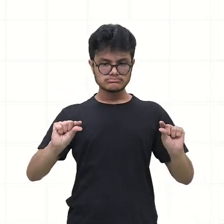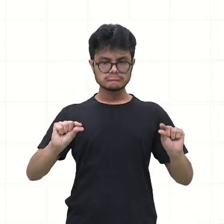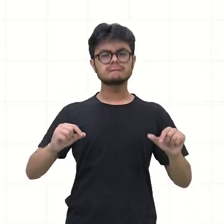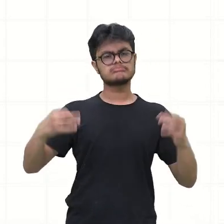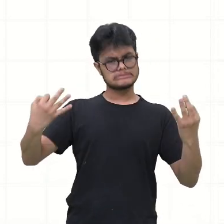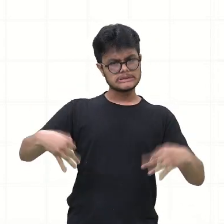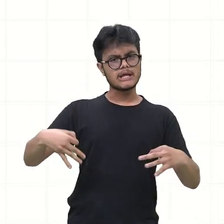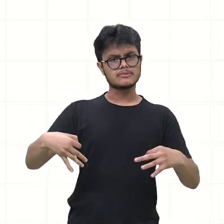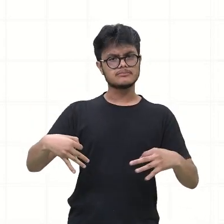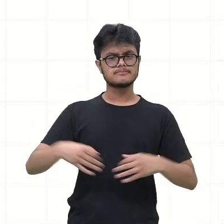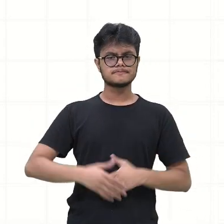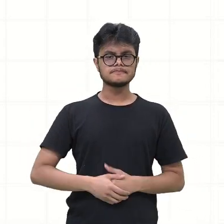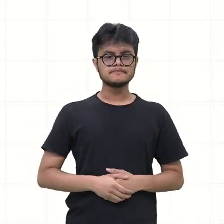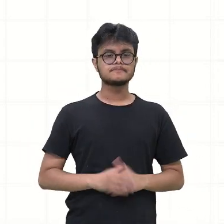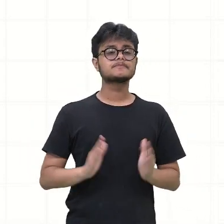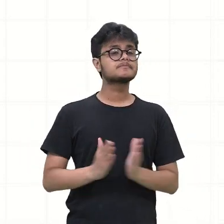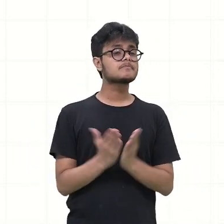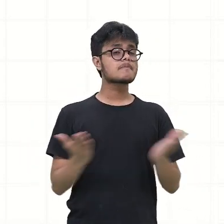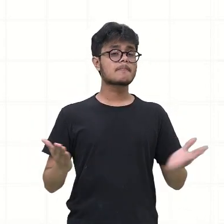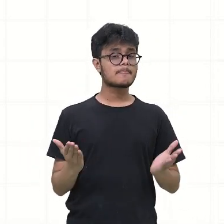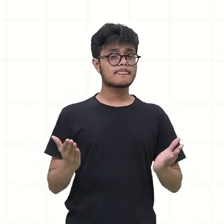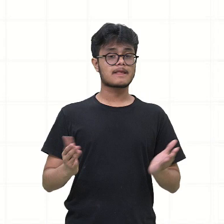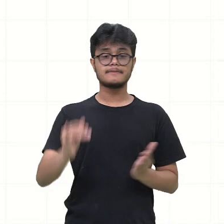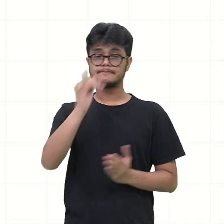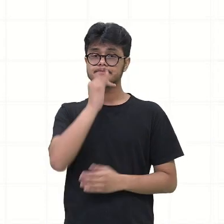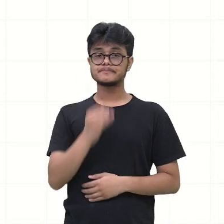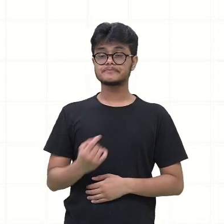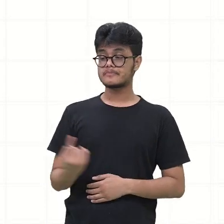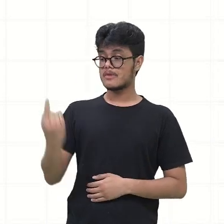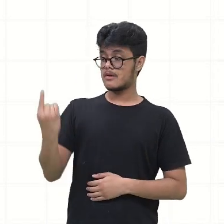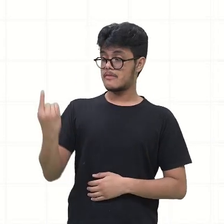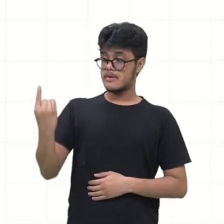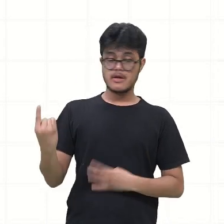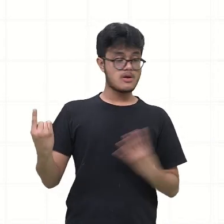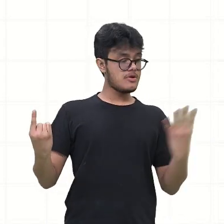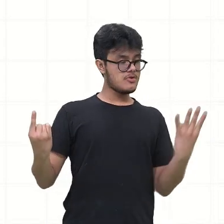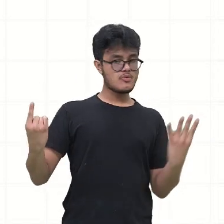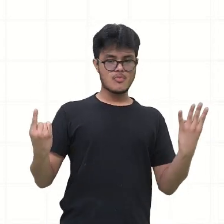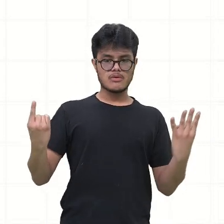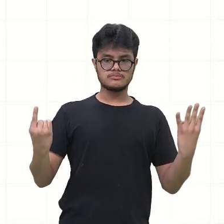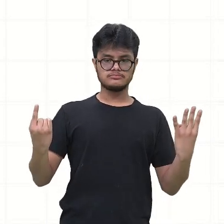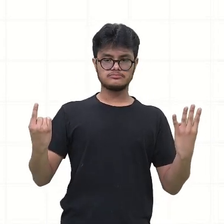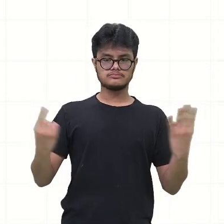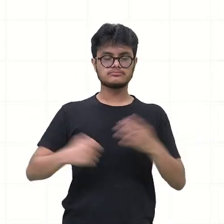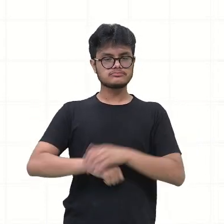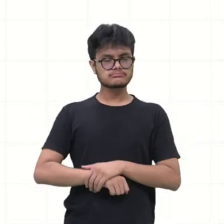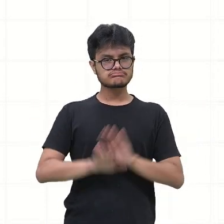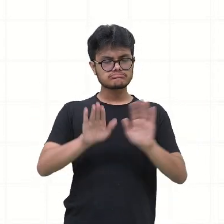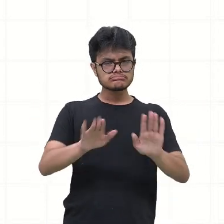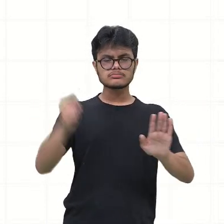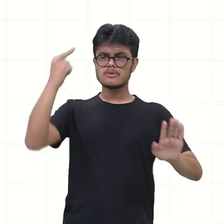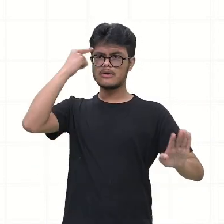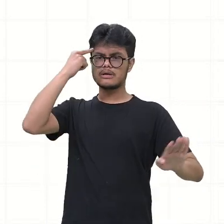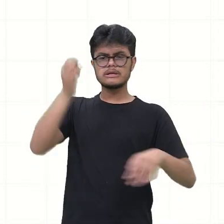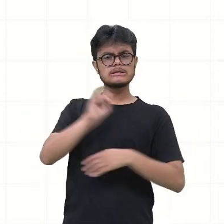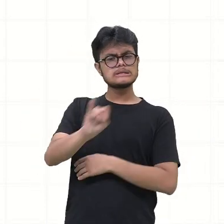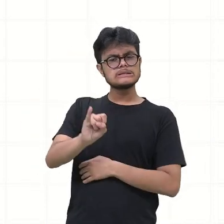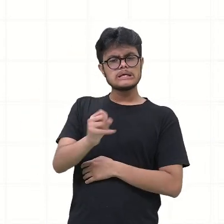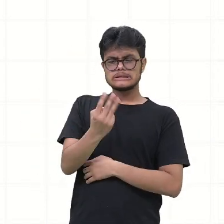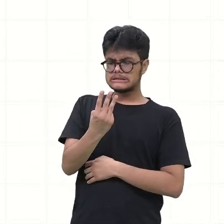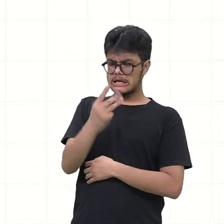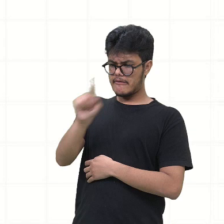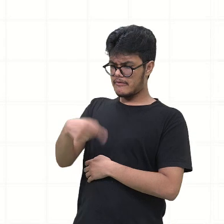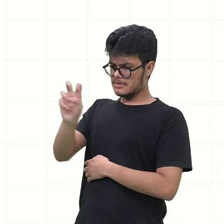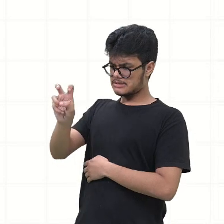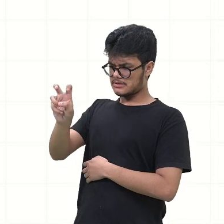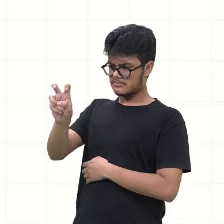3,5 metros, qual a distância entre o primeiro e o quarto cone? Então, vamos pensar aqui, ó. Eu vou